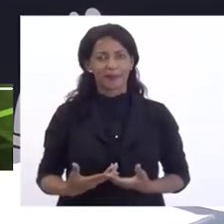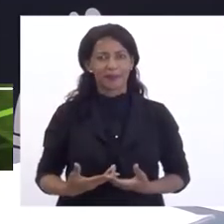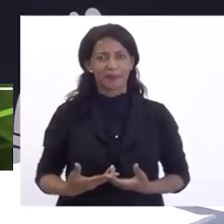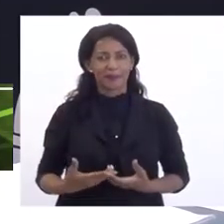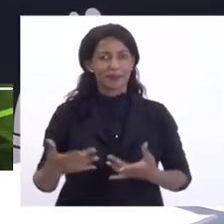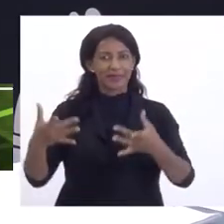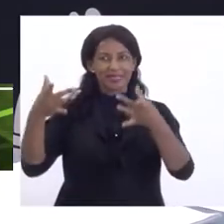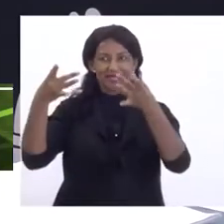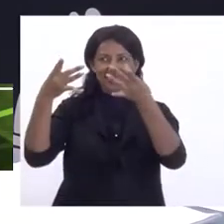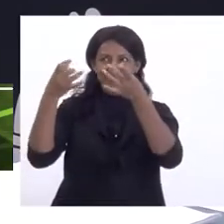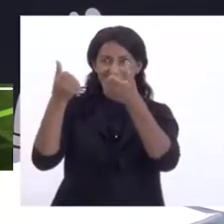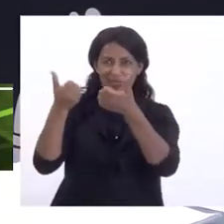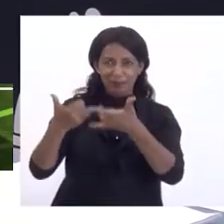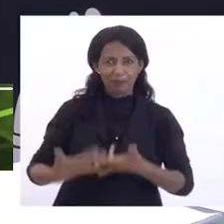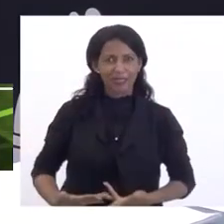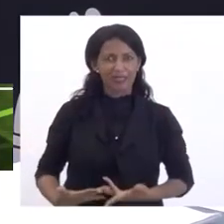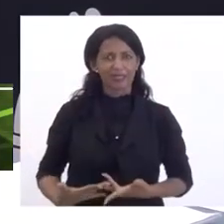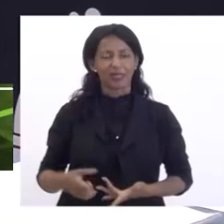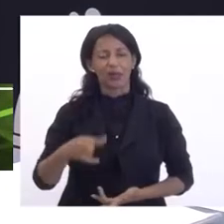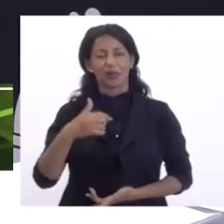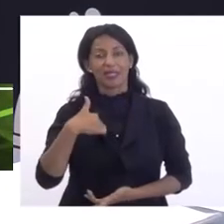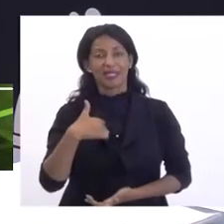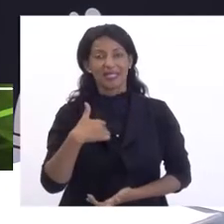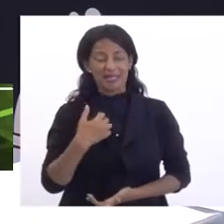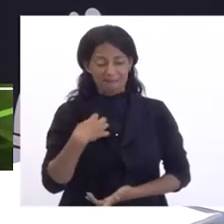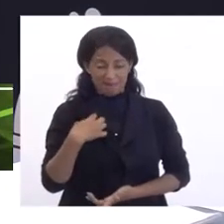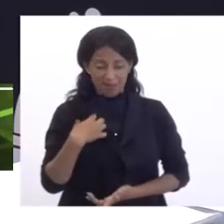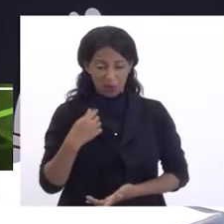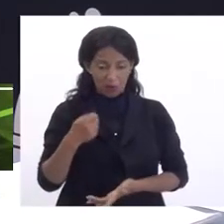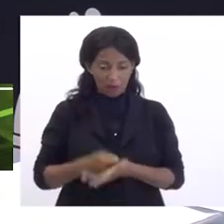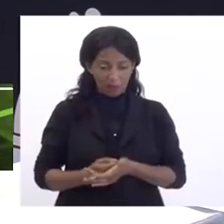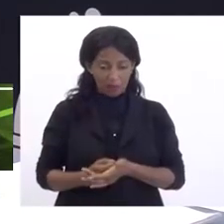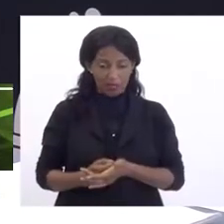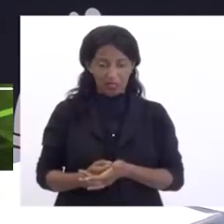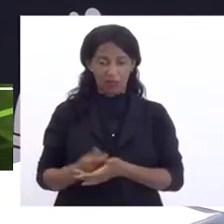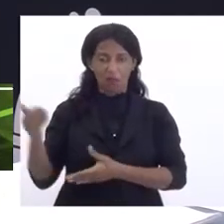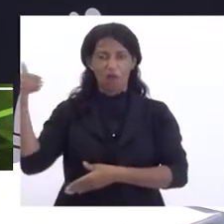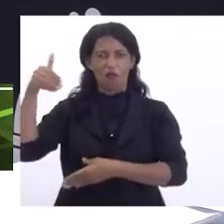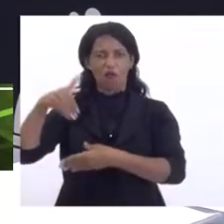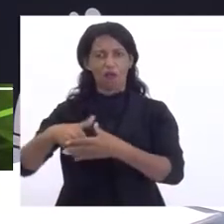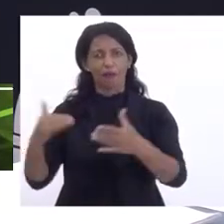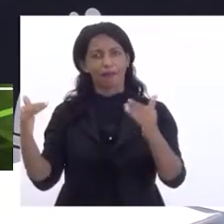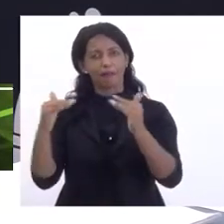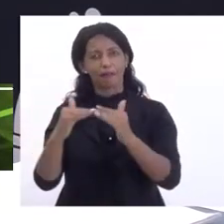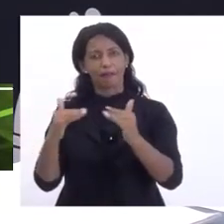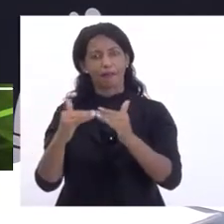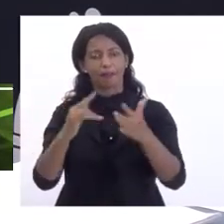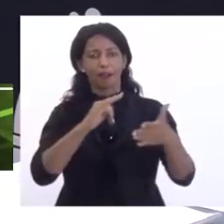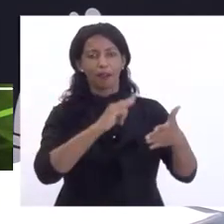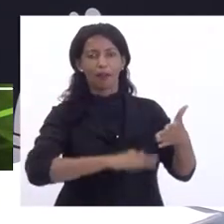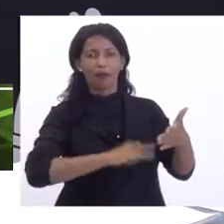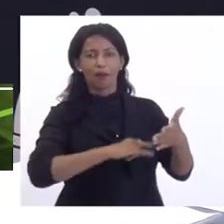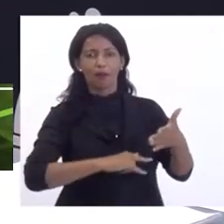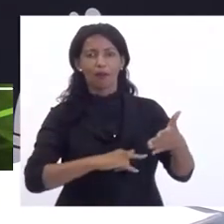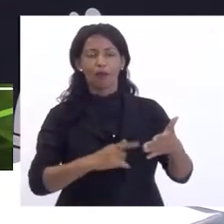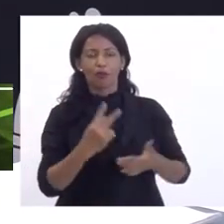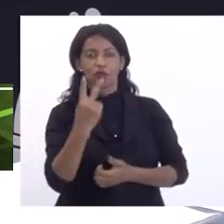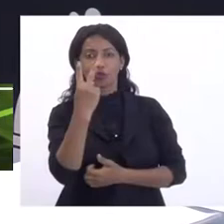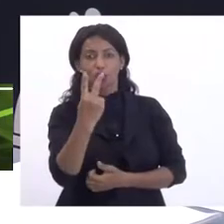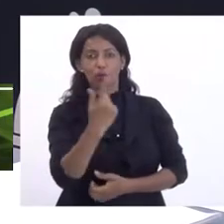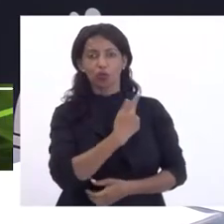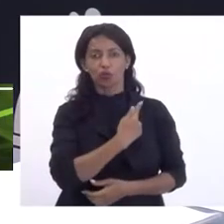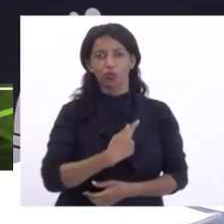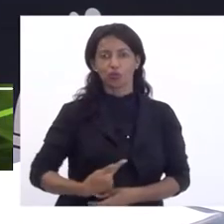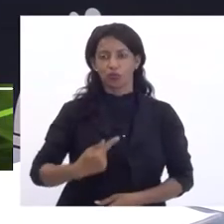que me faça votar favorável às contas, onde se juntou dois